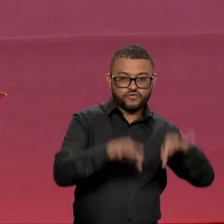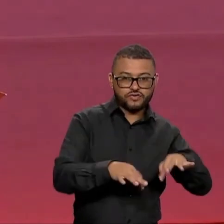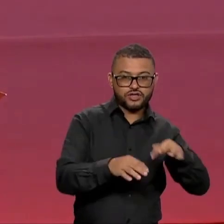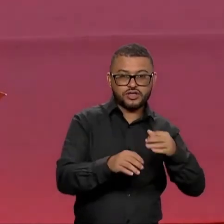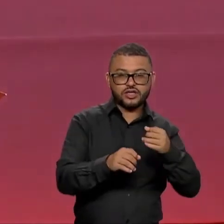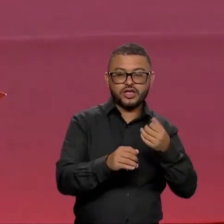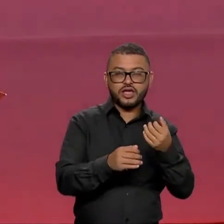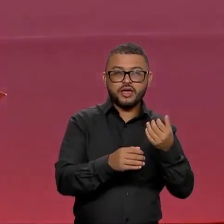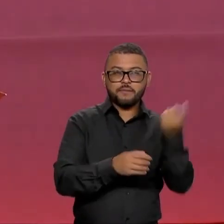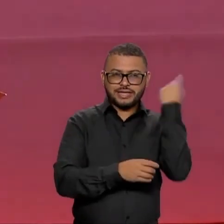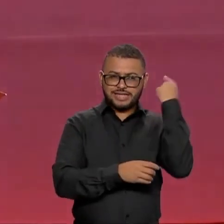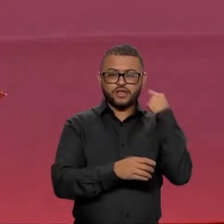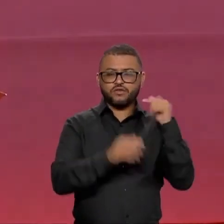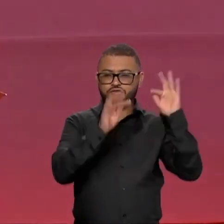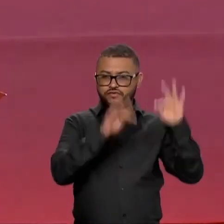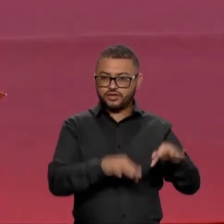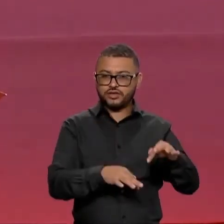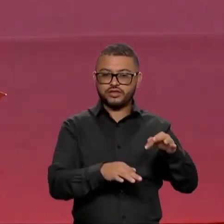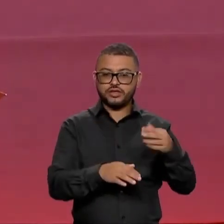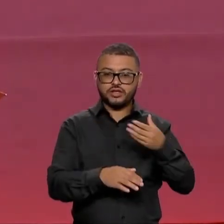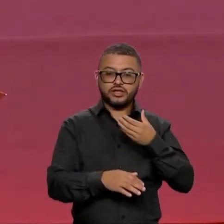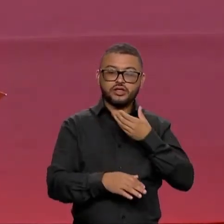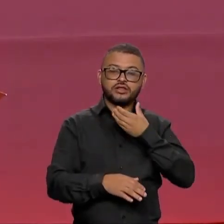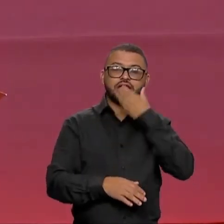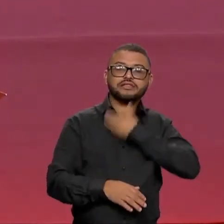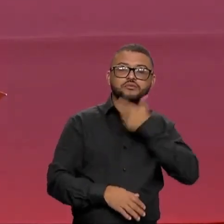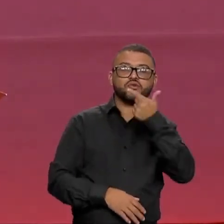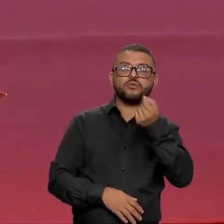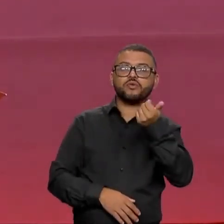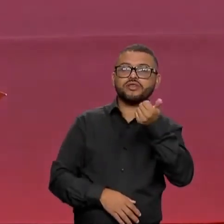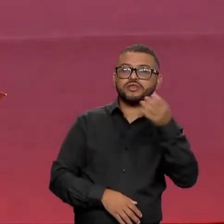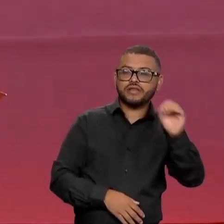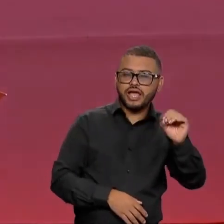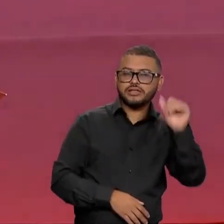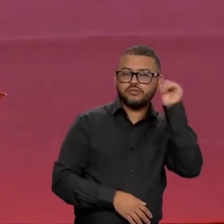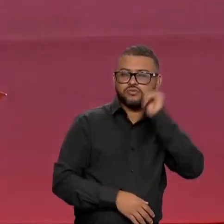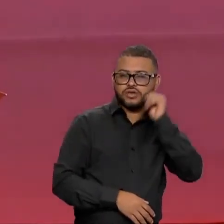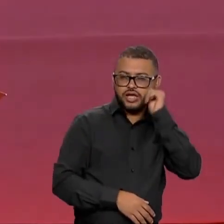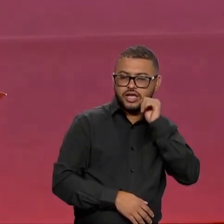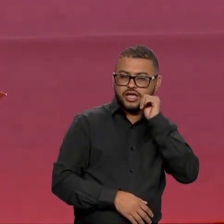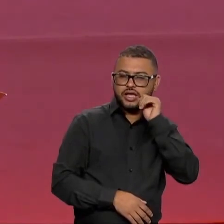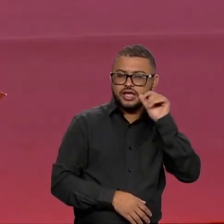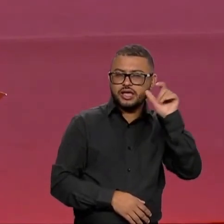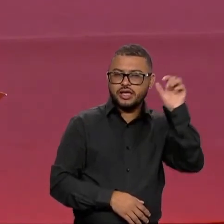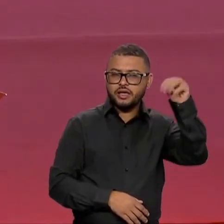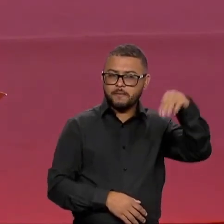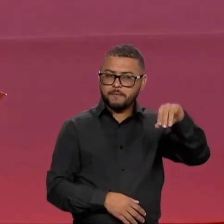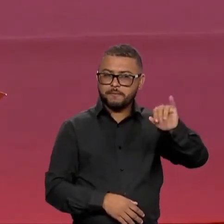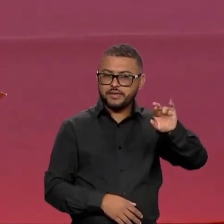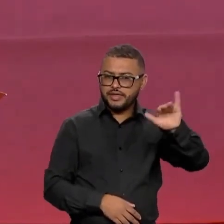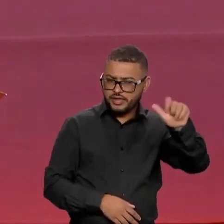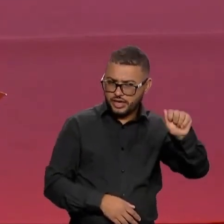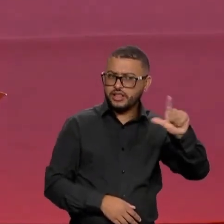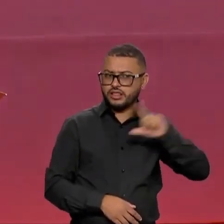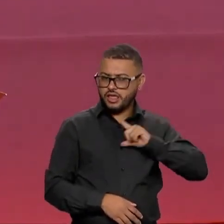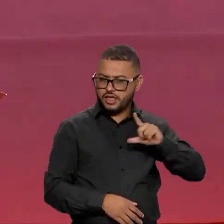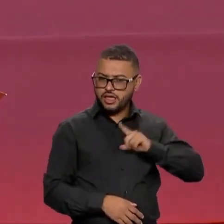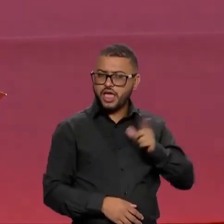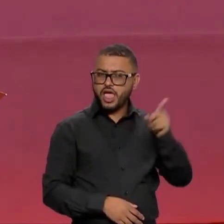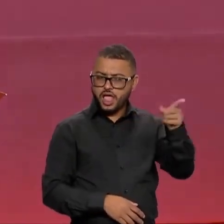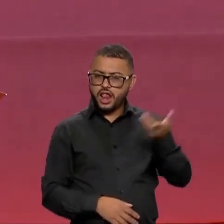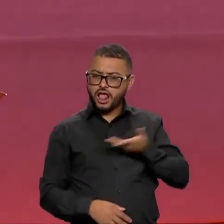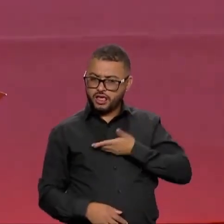2010, em dezembro, a Miriam Belchior, que deve estar aqui,